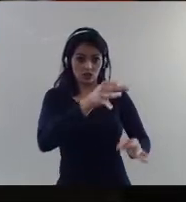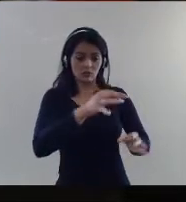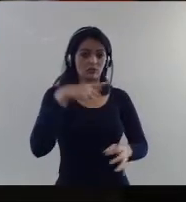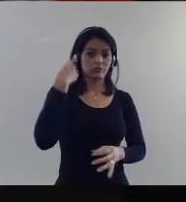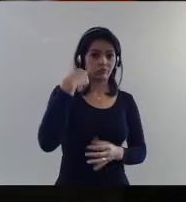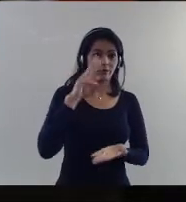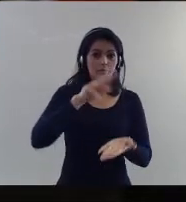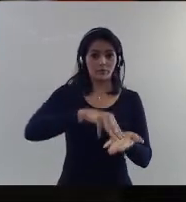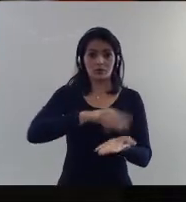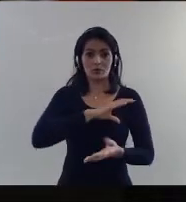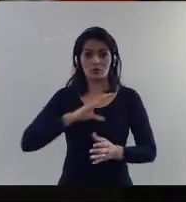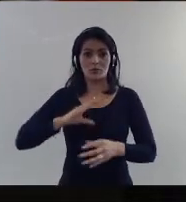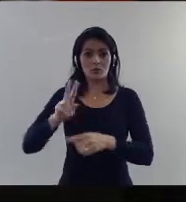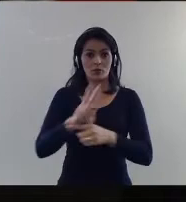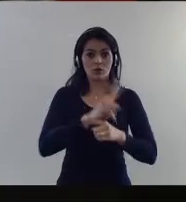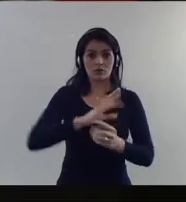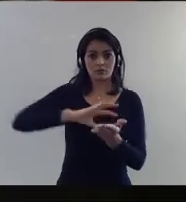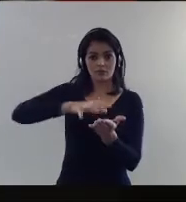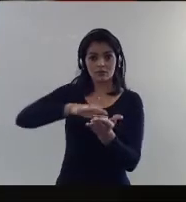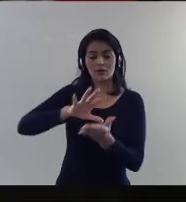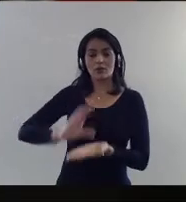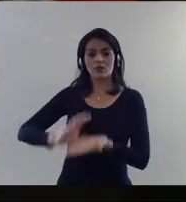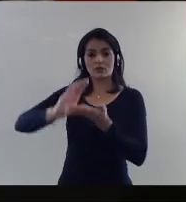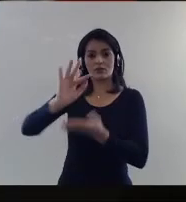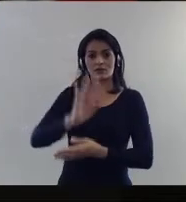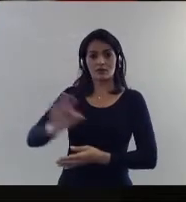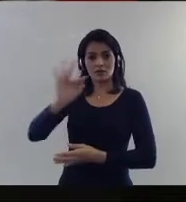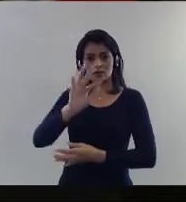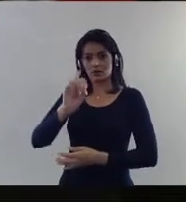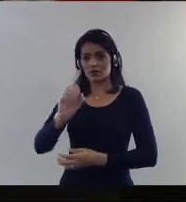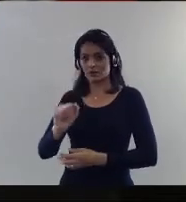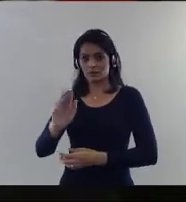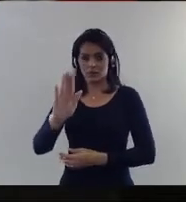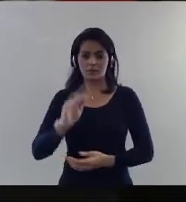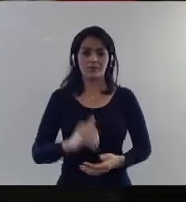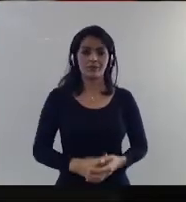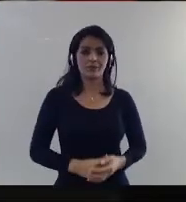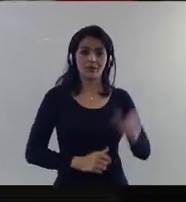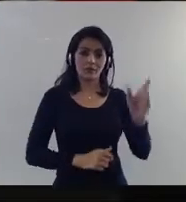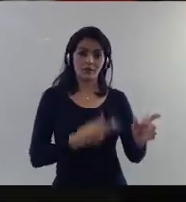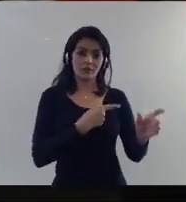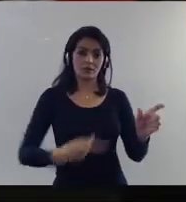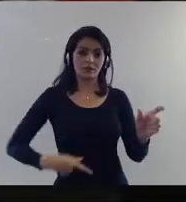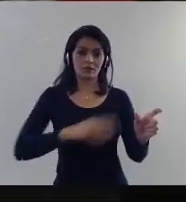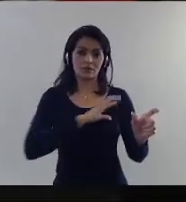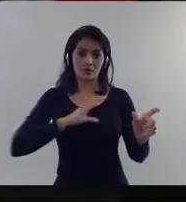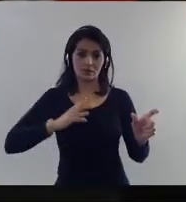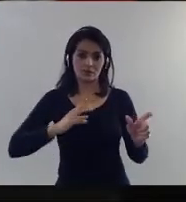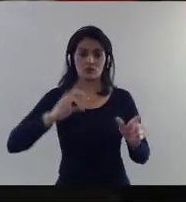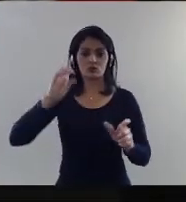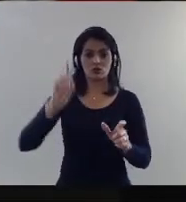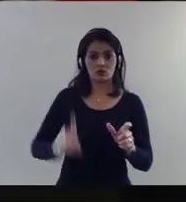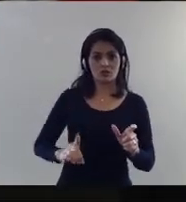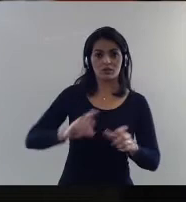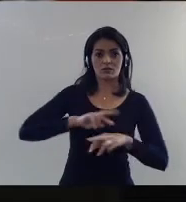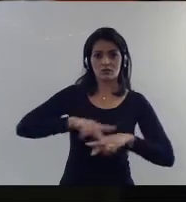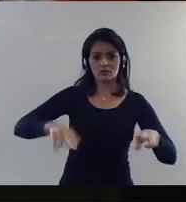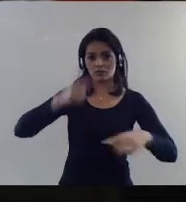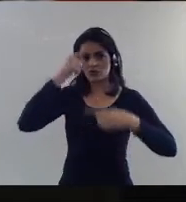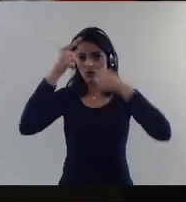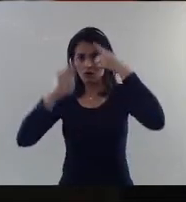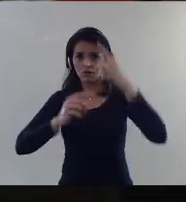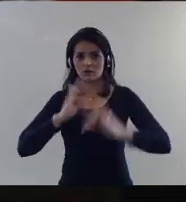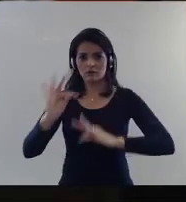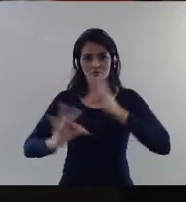Comissão de Proteção de Dados do Conselho Federal da Ordem dos Advogados do Brasil, presidente da Comissão de Direito, Inovação e Tecnologia